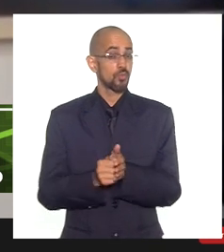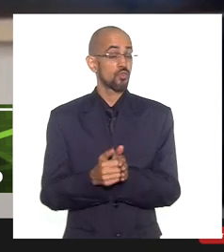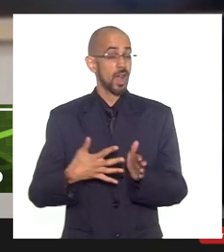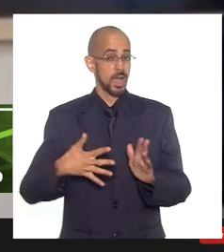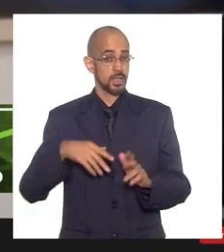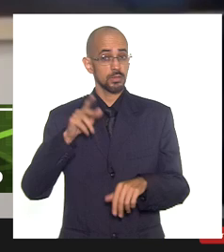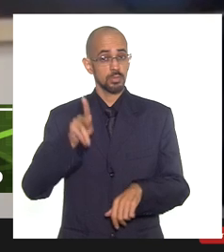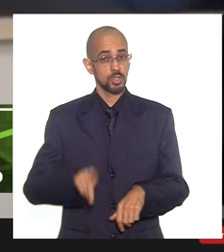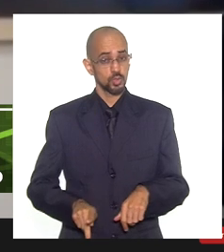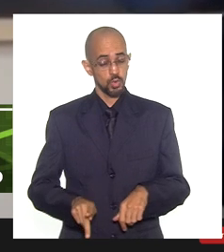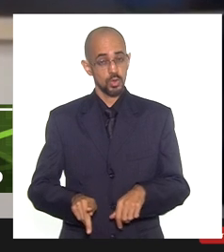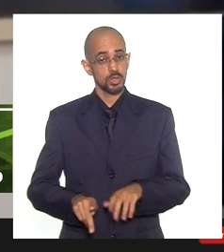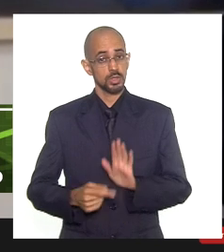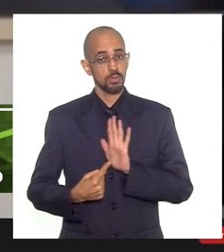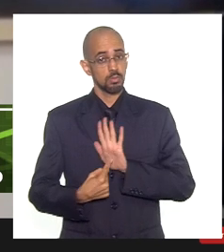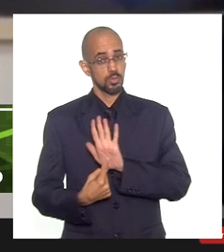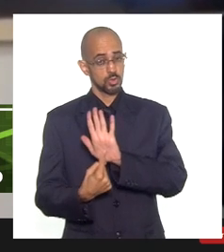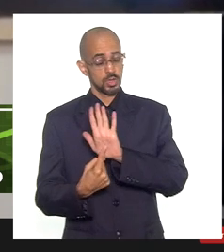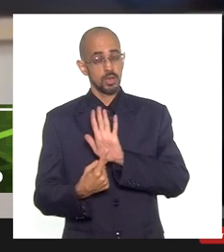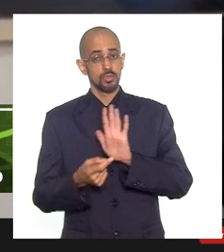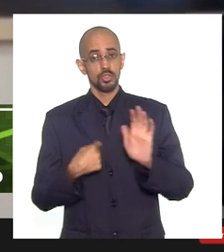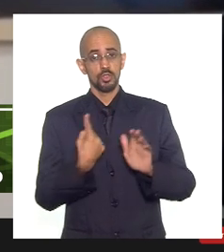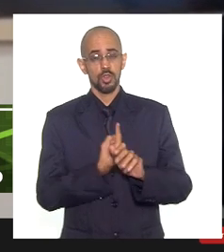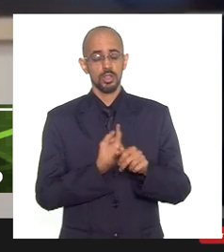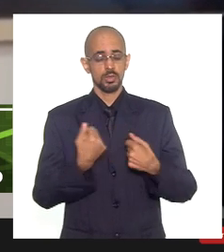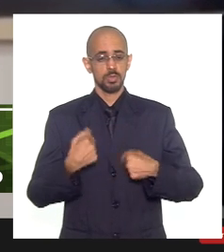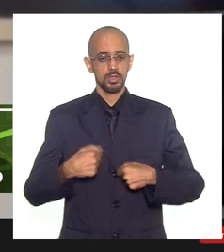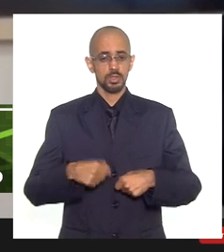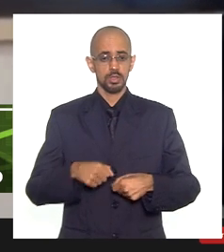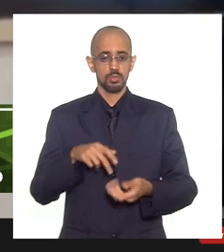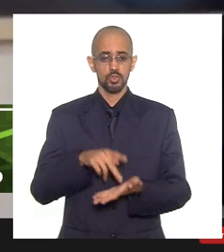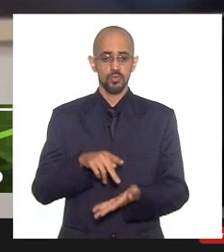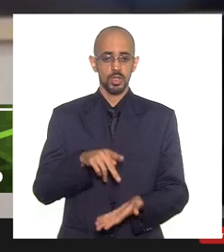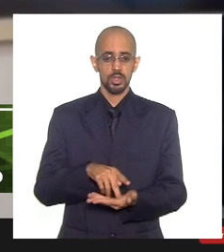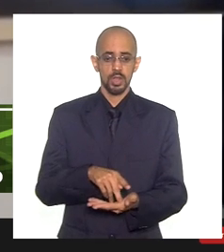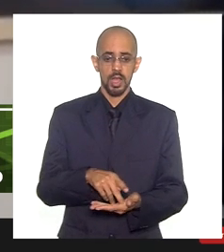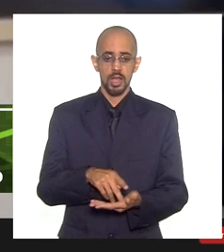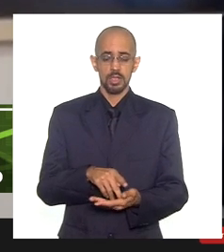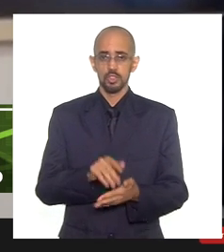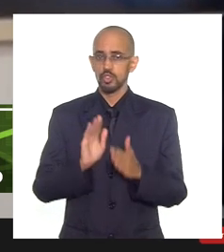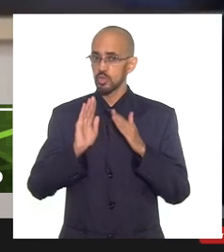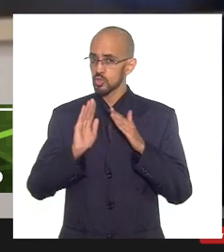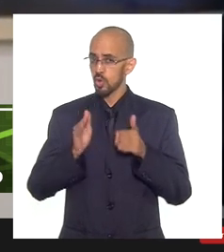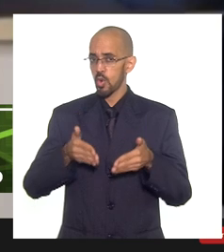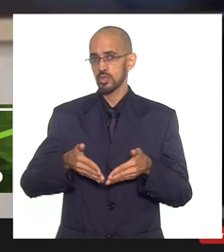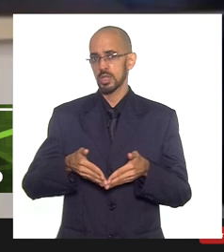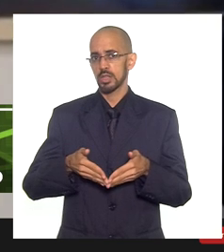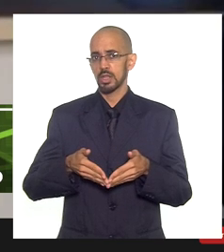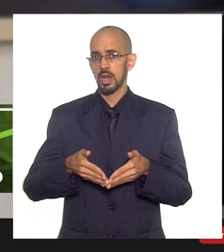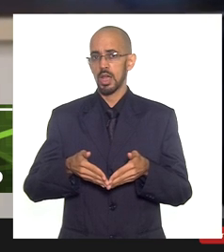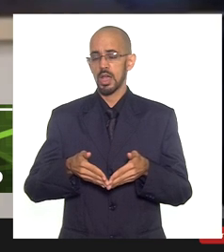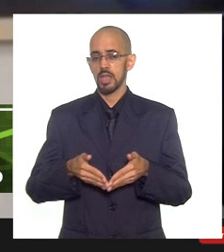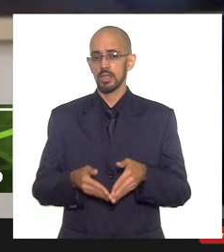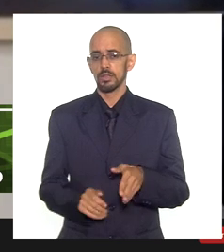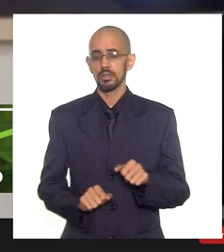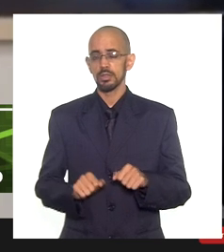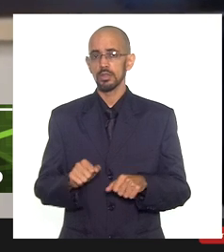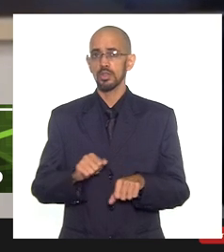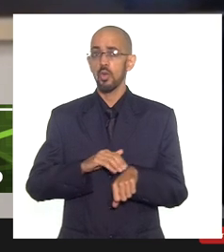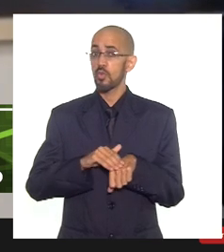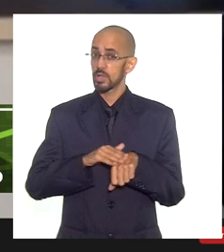nós devemos realmente nos concentrar em estabelecer essa pauta